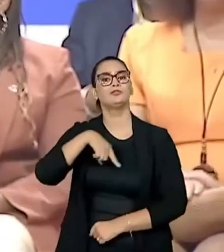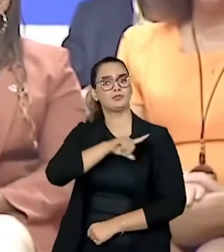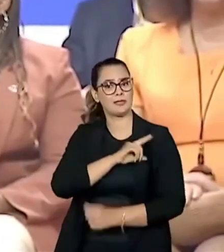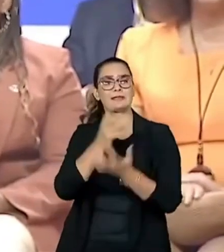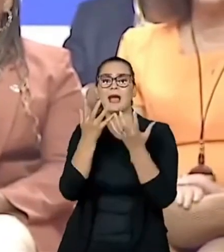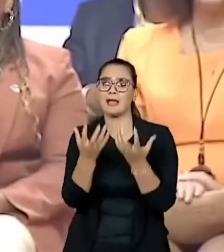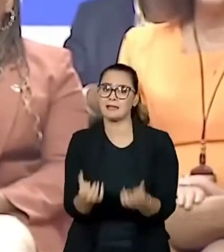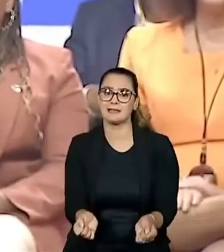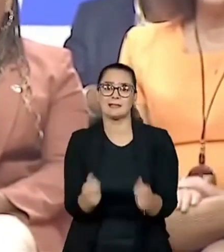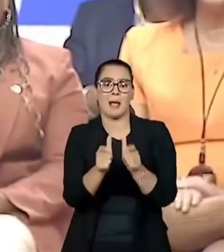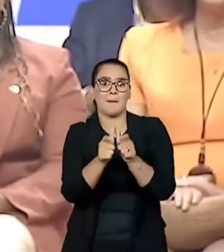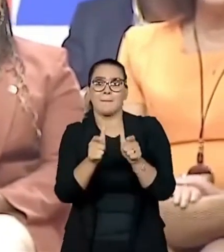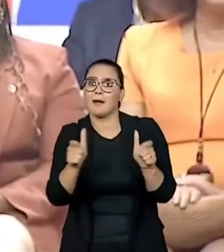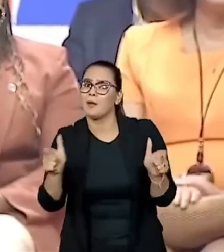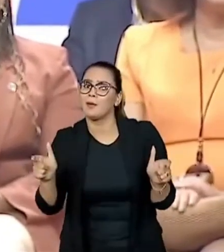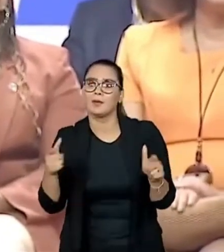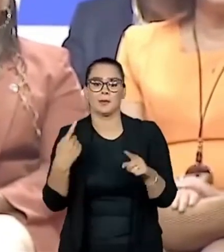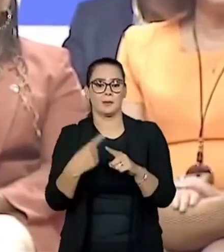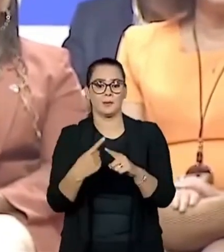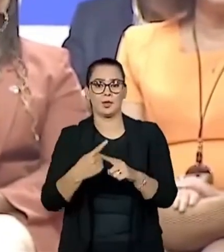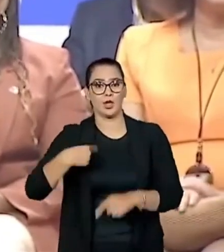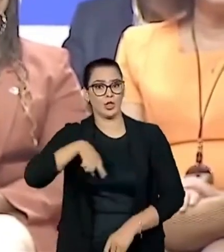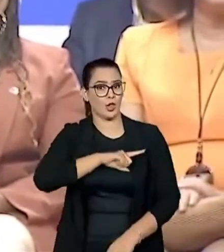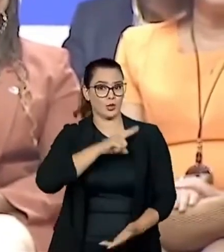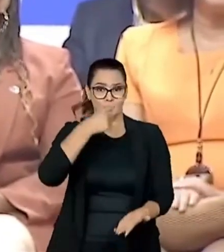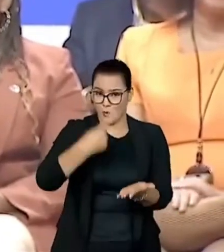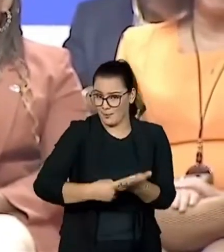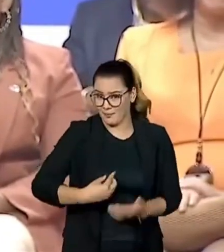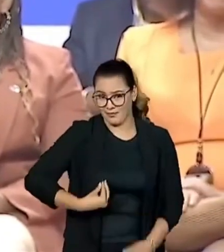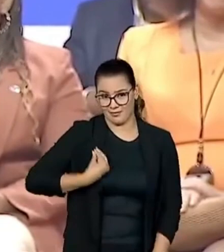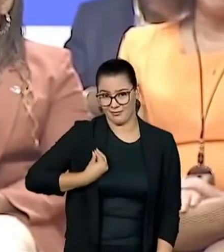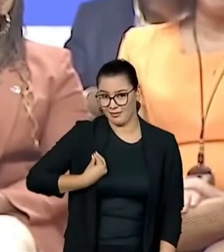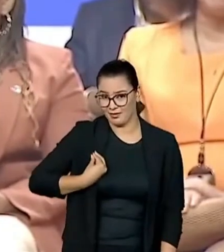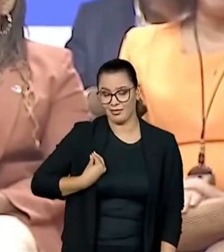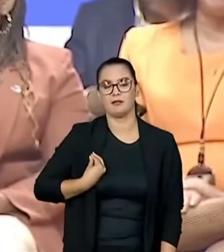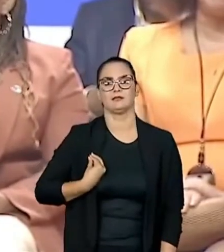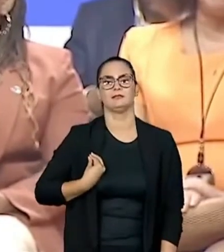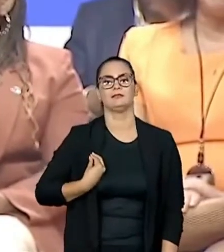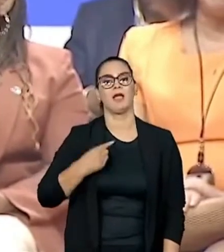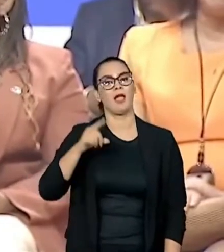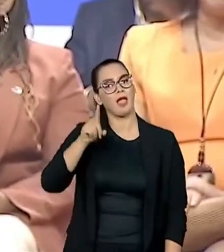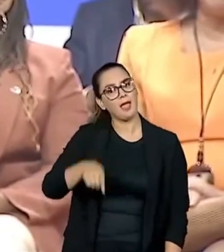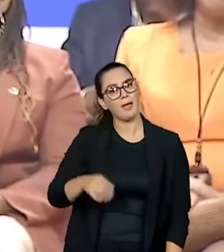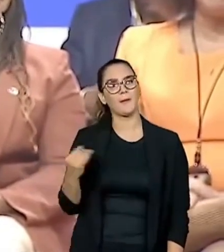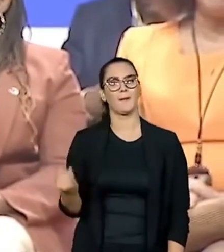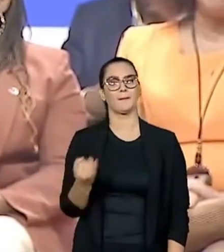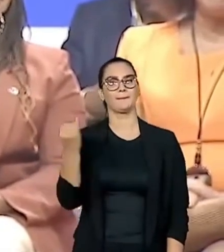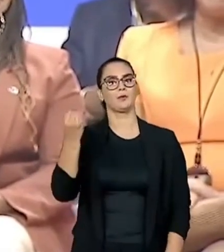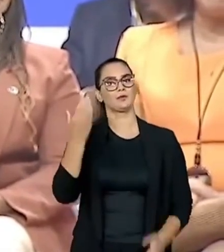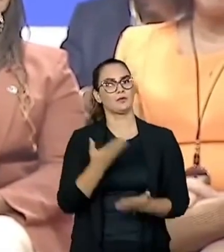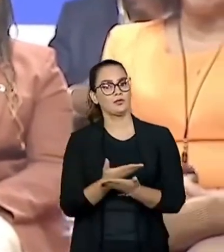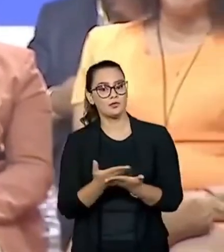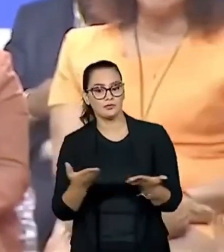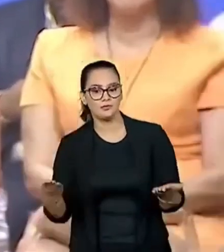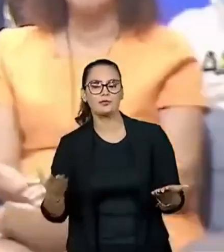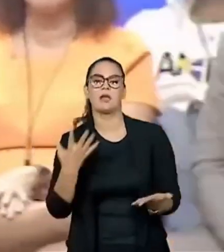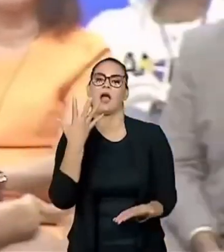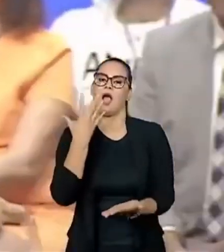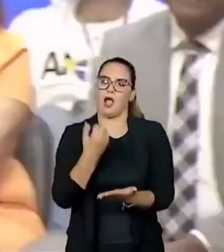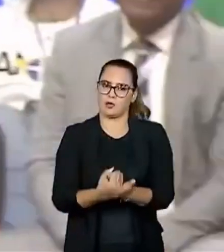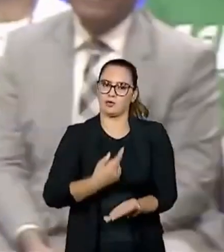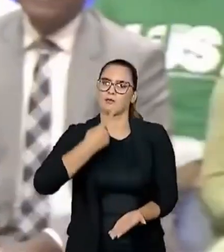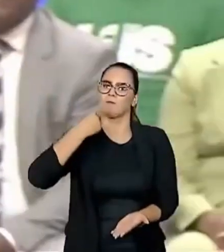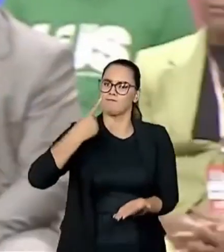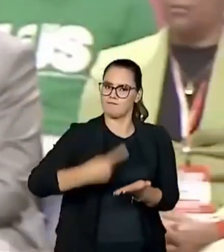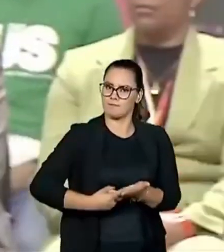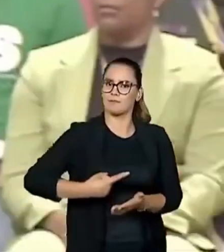a maioria das coisas porque é o nosso compromisso de vida. O que é importante é que vocês assumam o compromisso